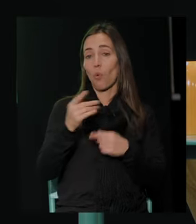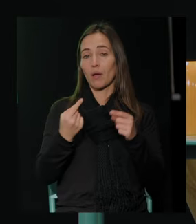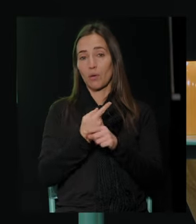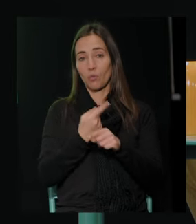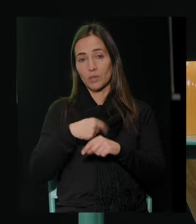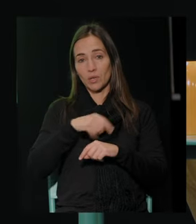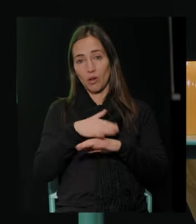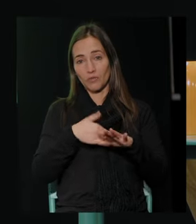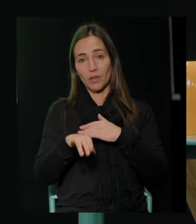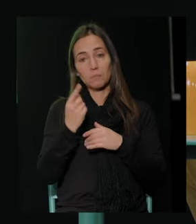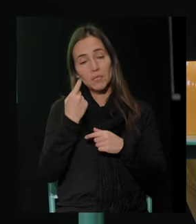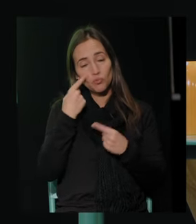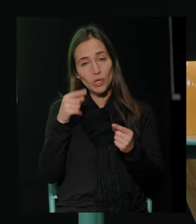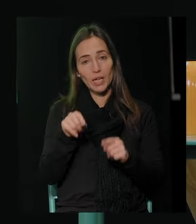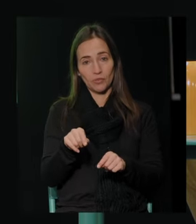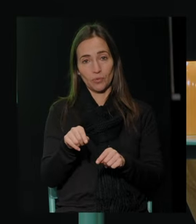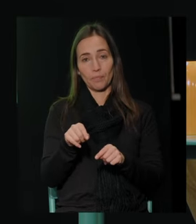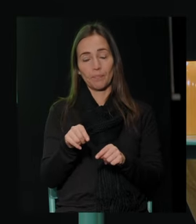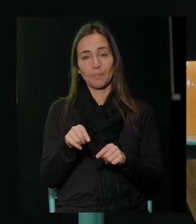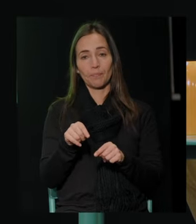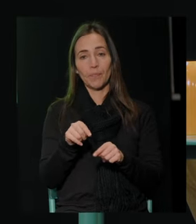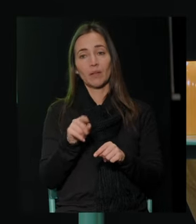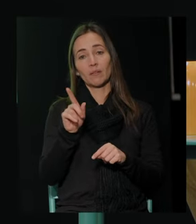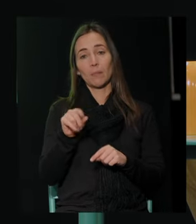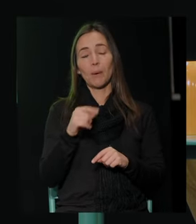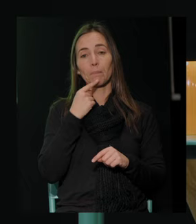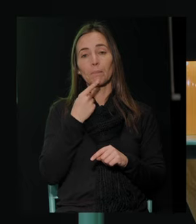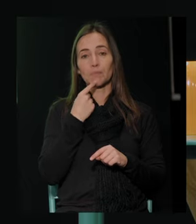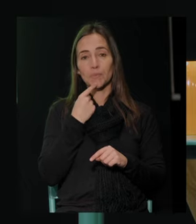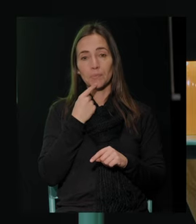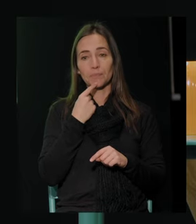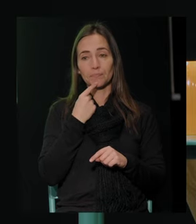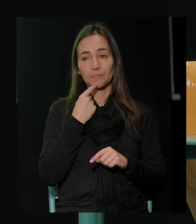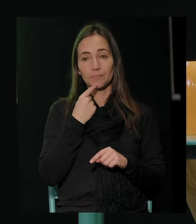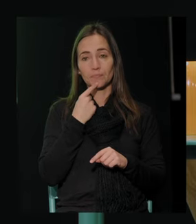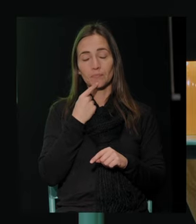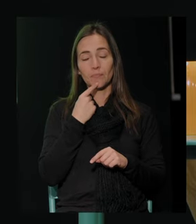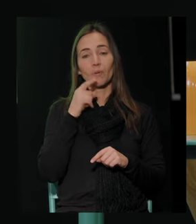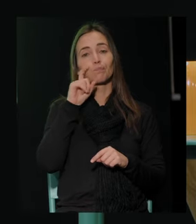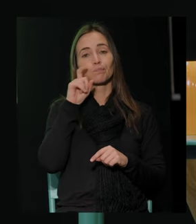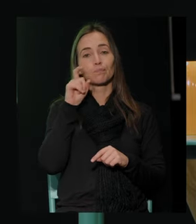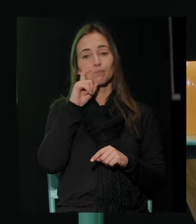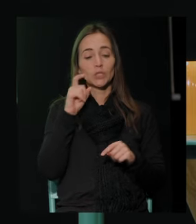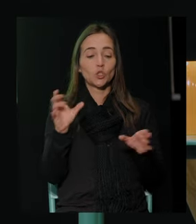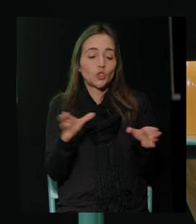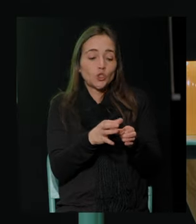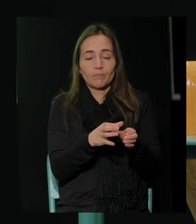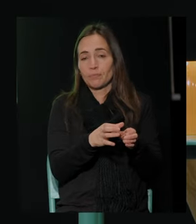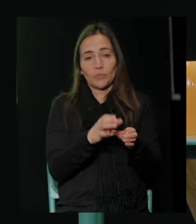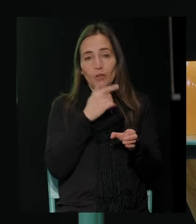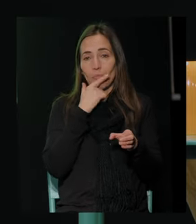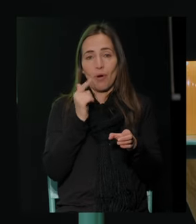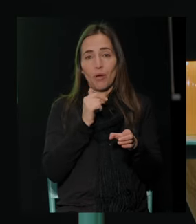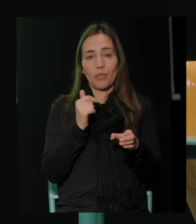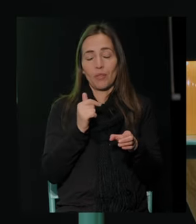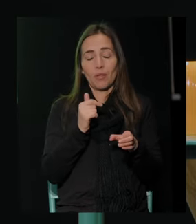terreno tem que refletir isso. E perceber que, lá está, a conservação nunca pode ser segregada, nunca pode ser um